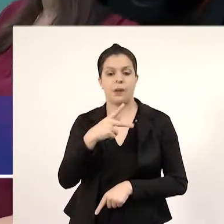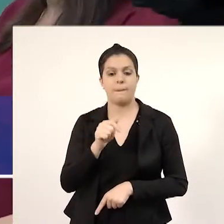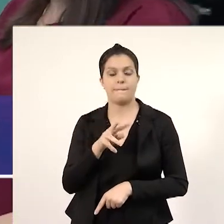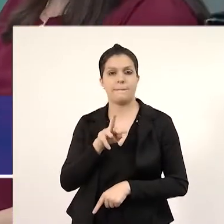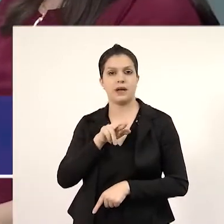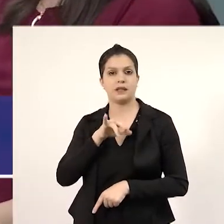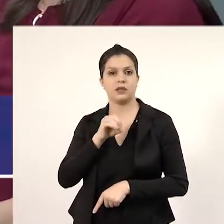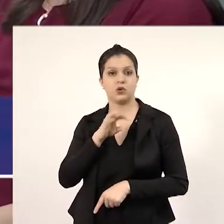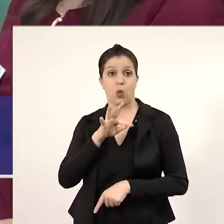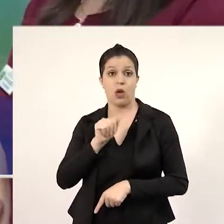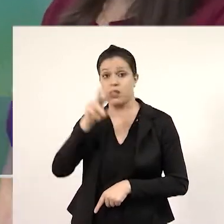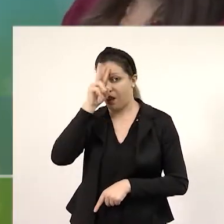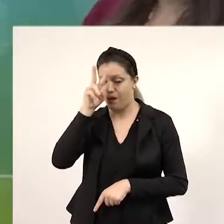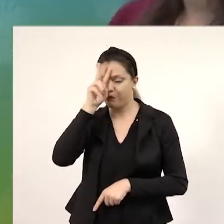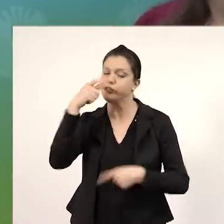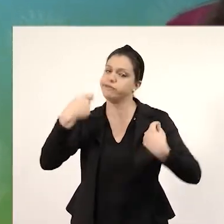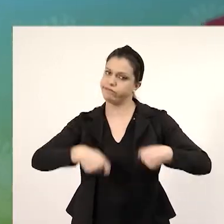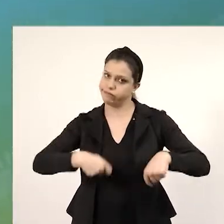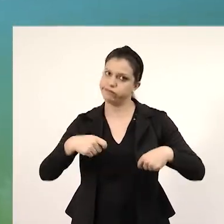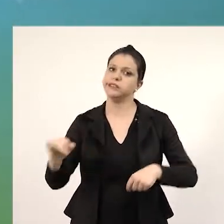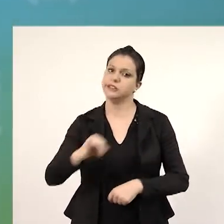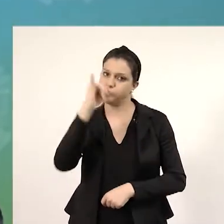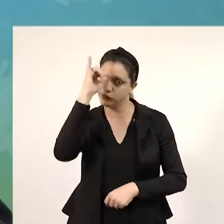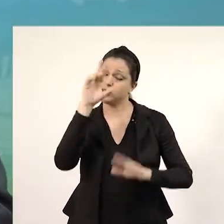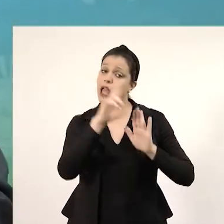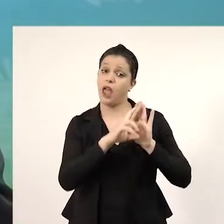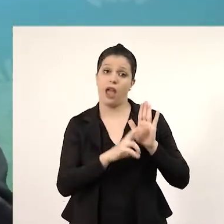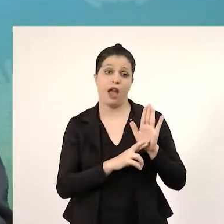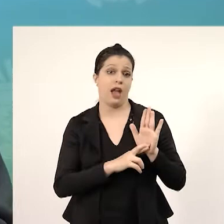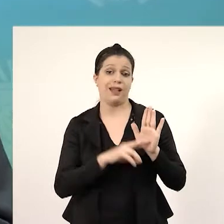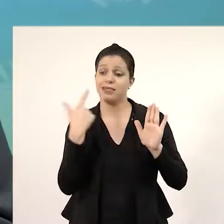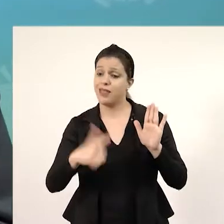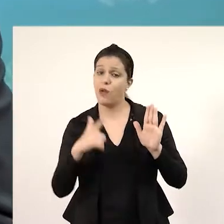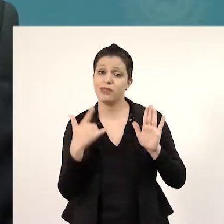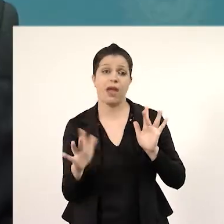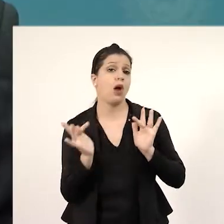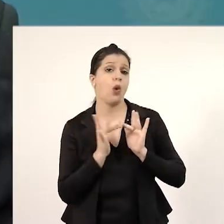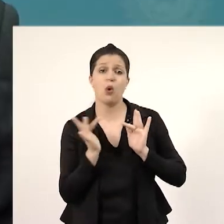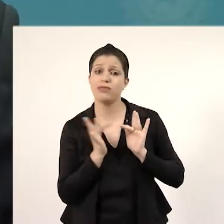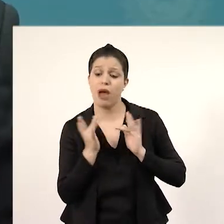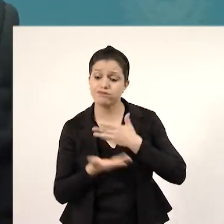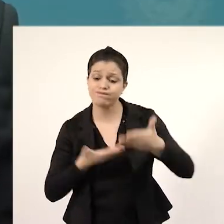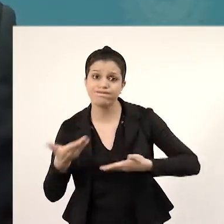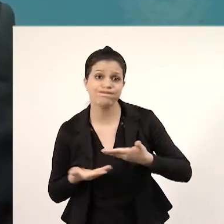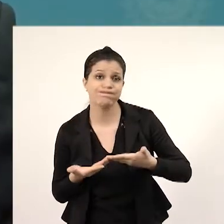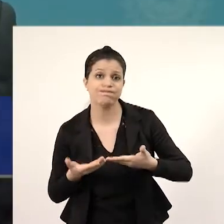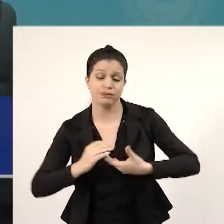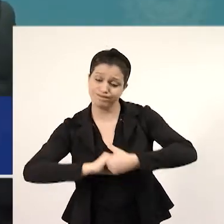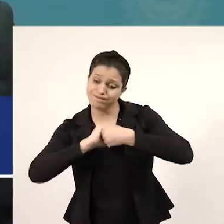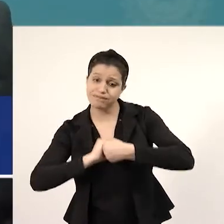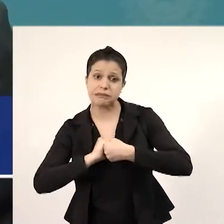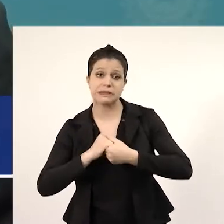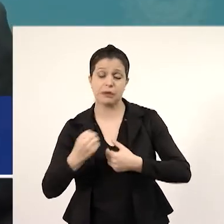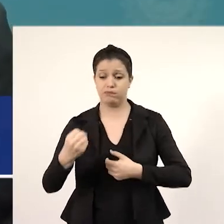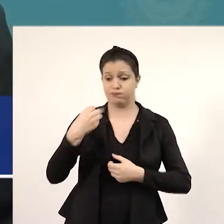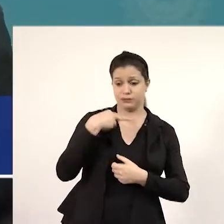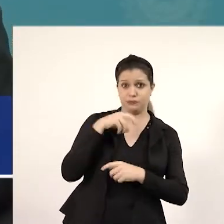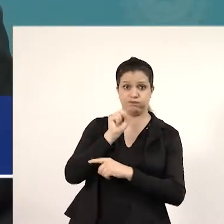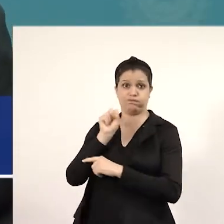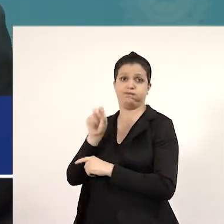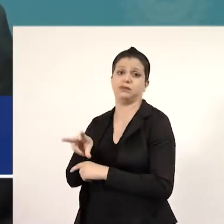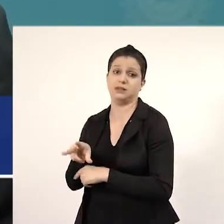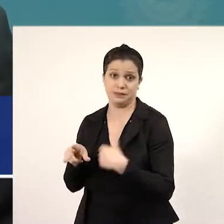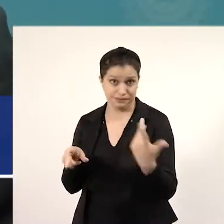Lídio Lopes, do Patriota, relembrou que as medidas adotadas são necessárias. A regra é você não ter o contato, né, para que você não